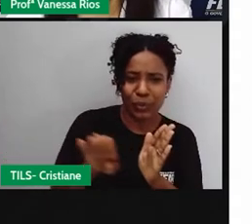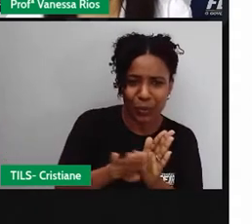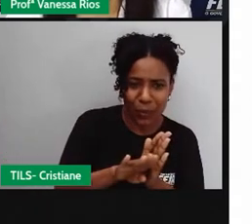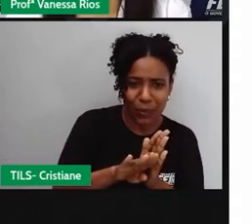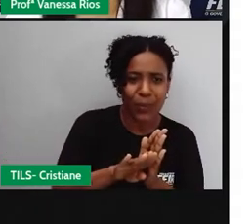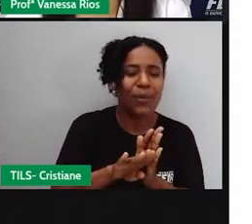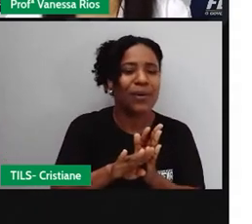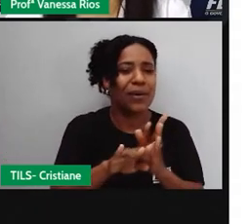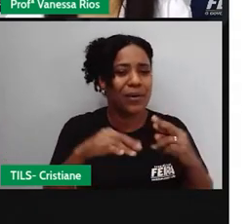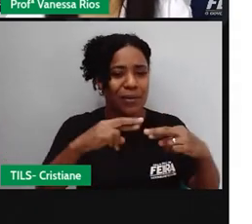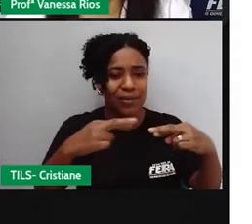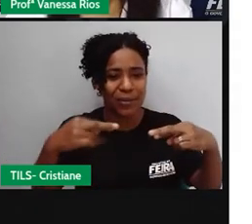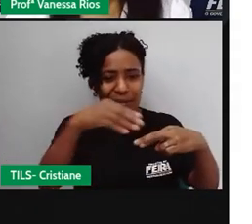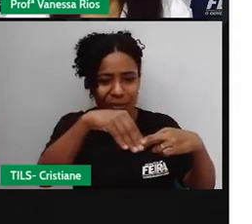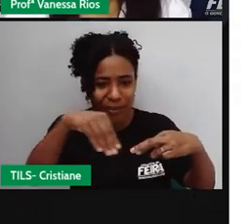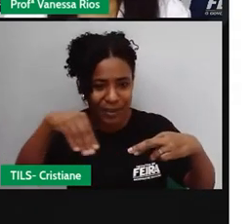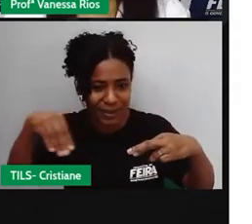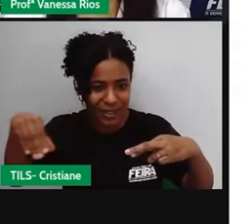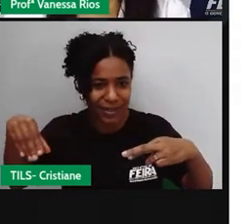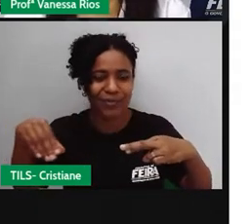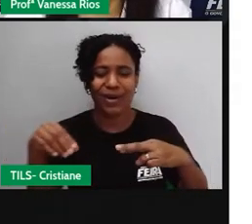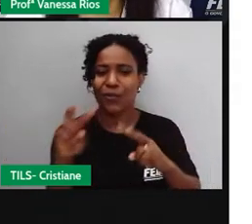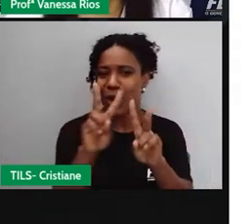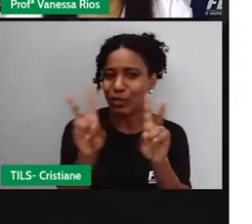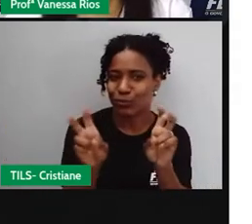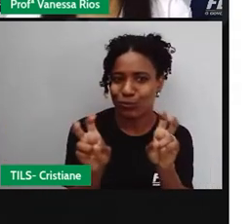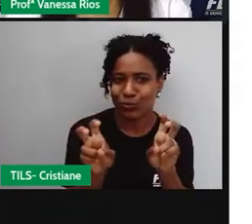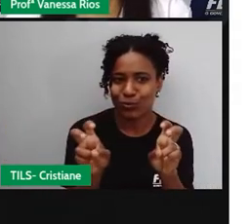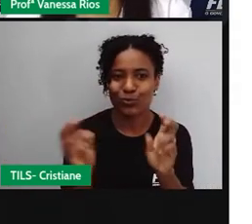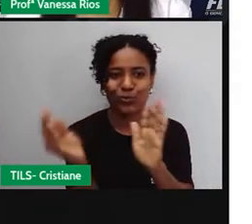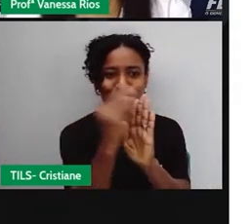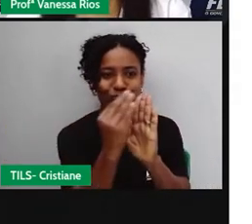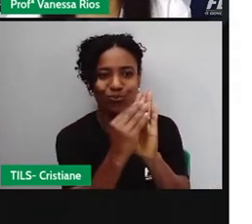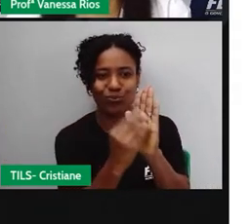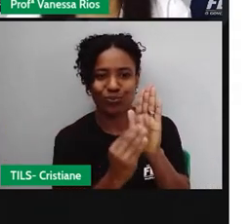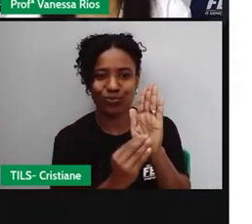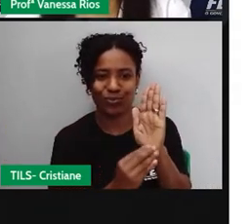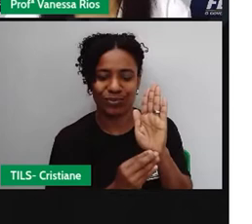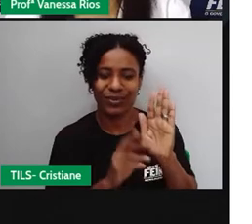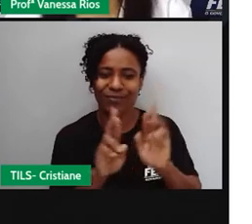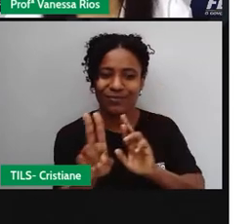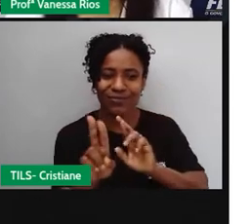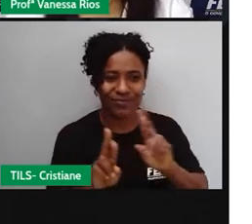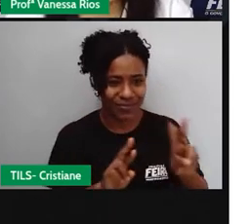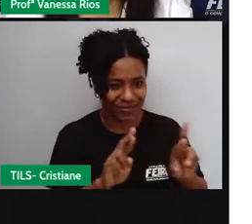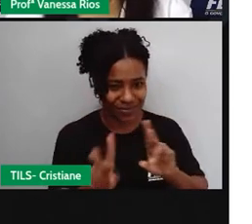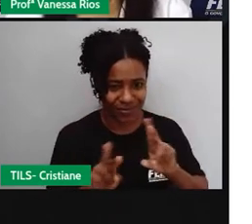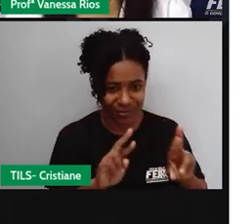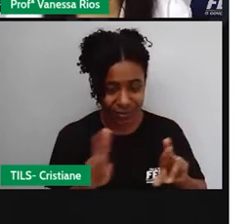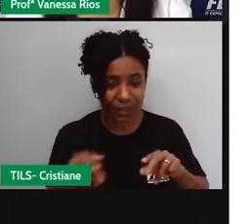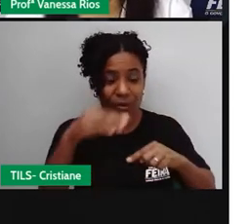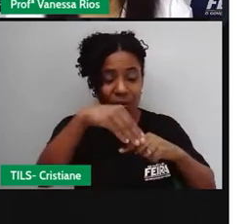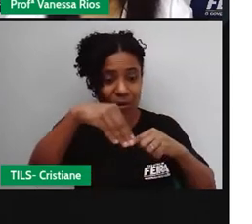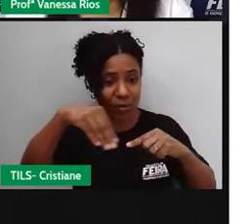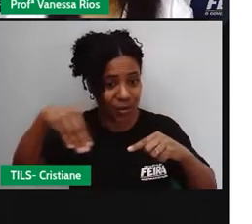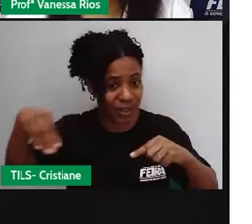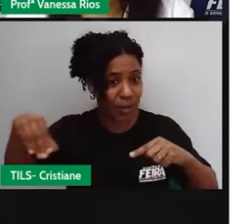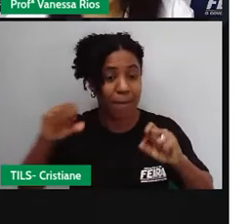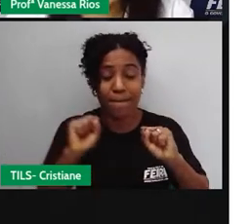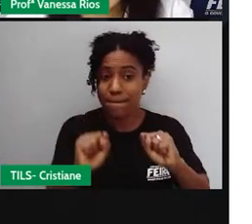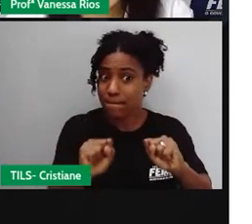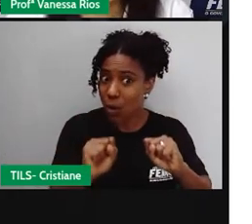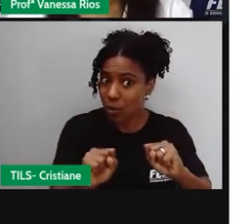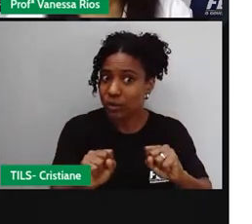assimilando outros assuntos, porque a gente viu também que os cordéis, eles podem criticar, podem narrar também